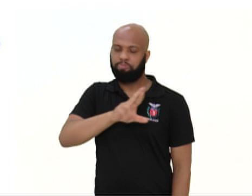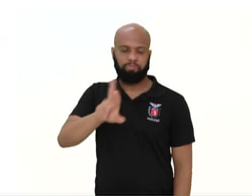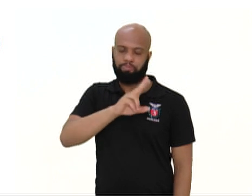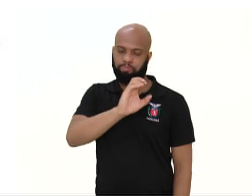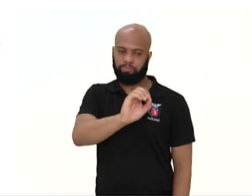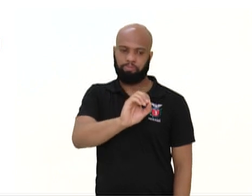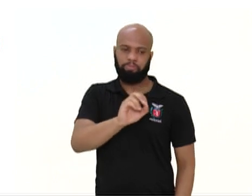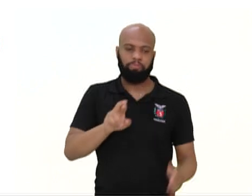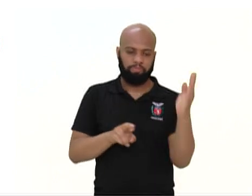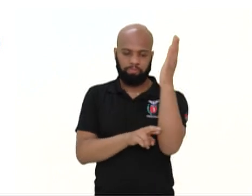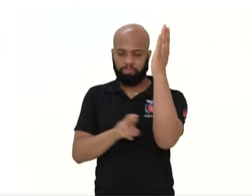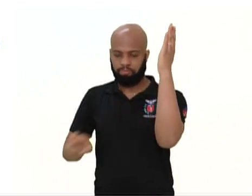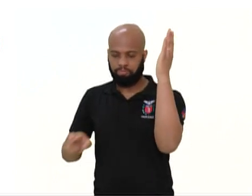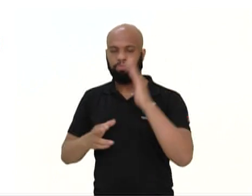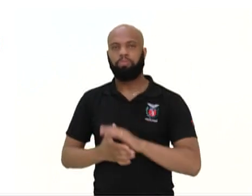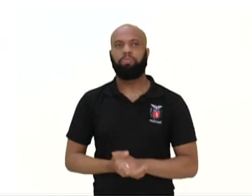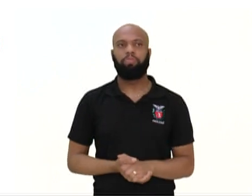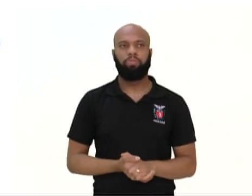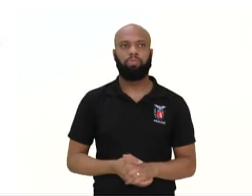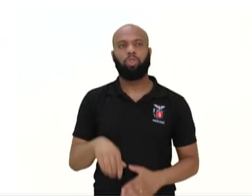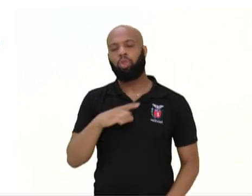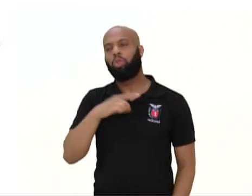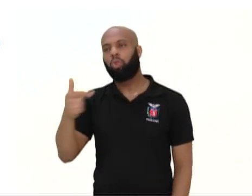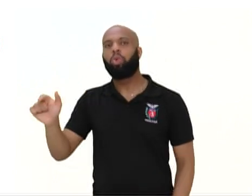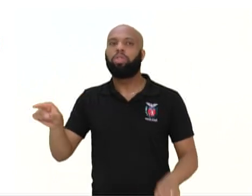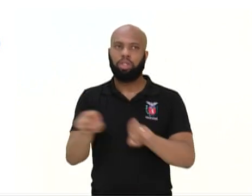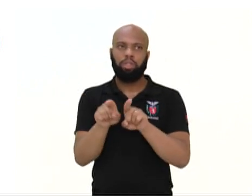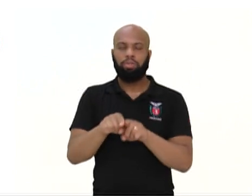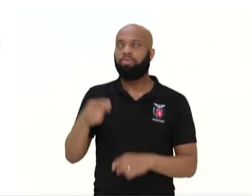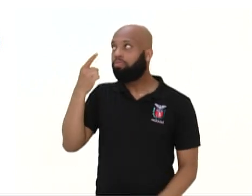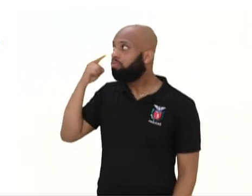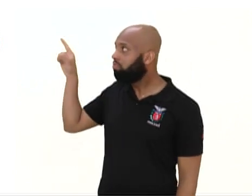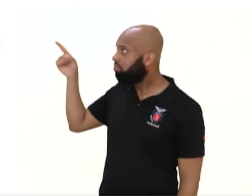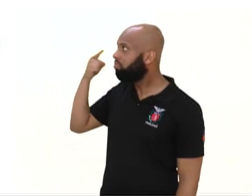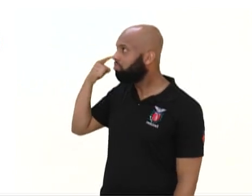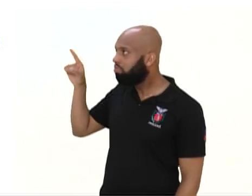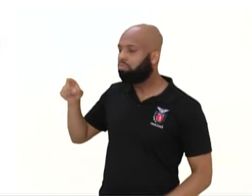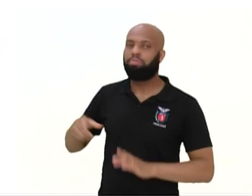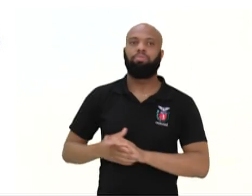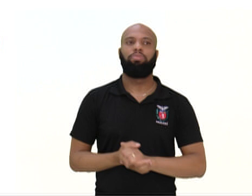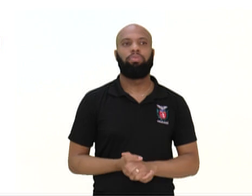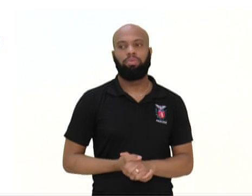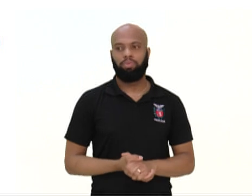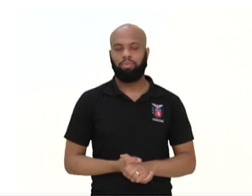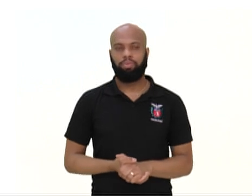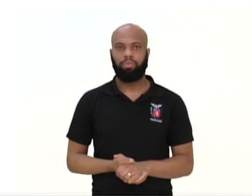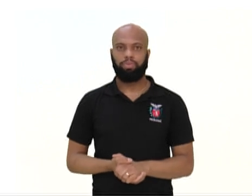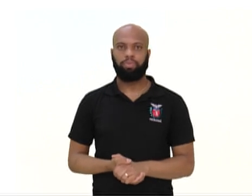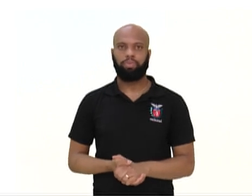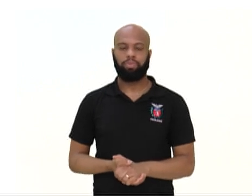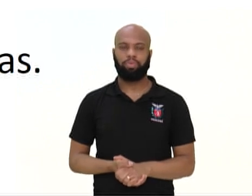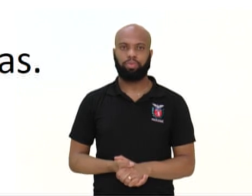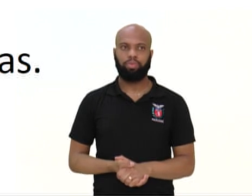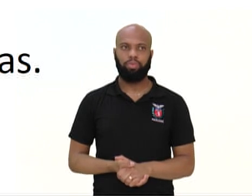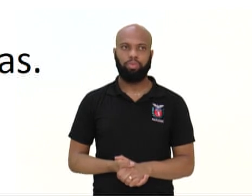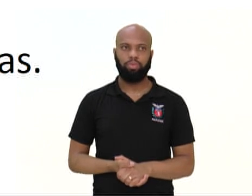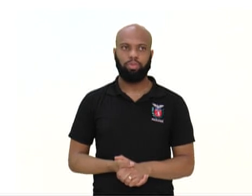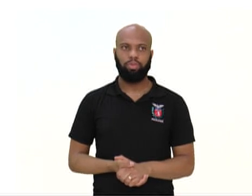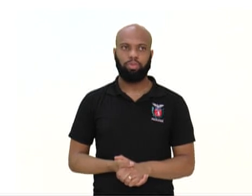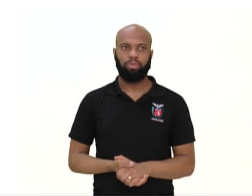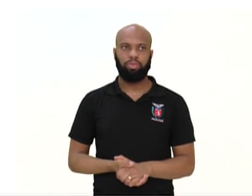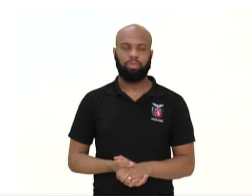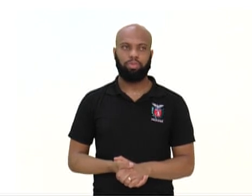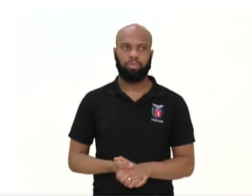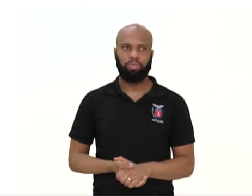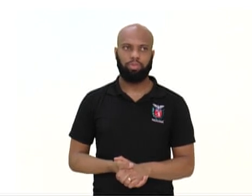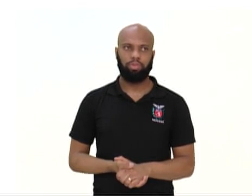função. Assim a mesma coisa para os demais, ok? O b sim é raiz, o c também deu raiz, né? E